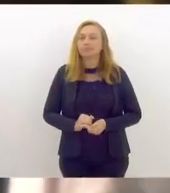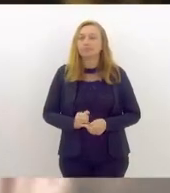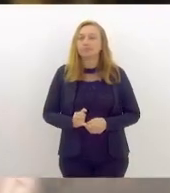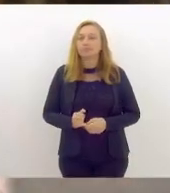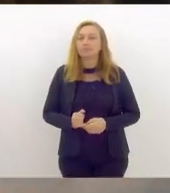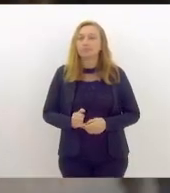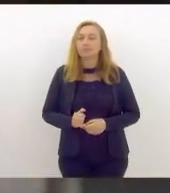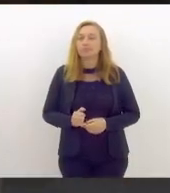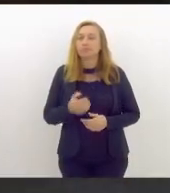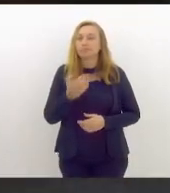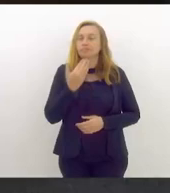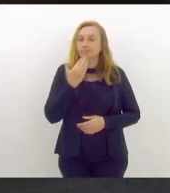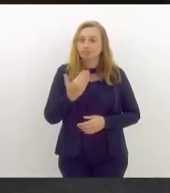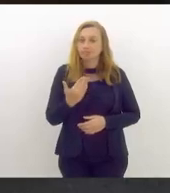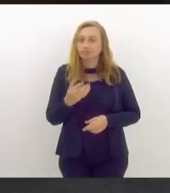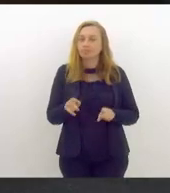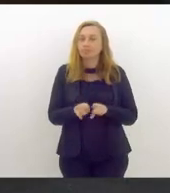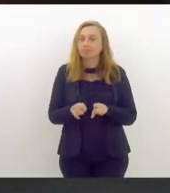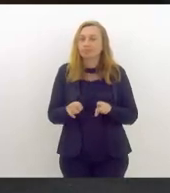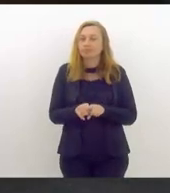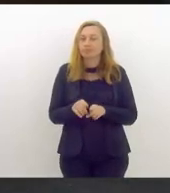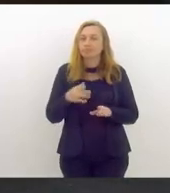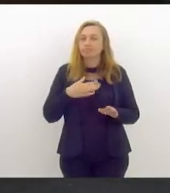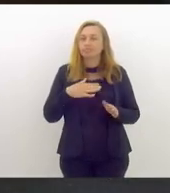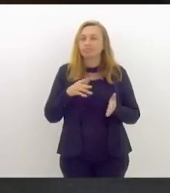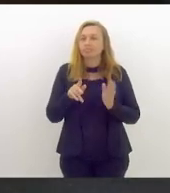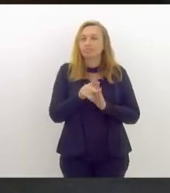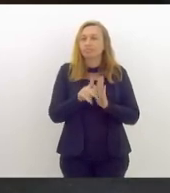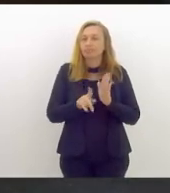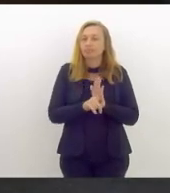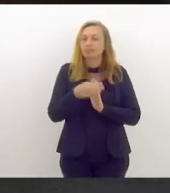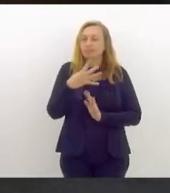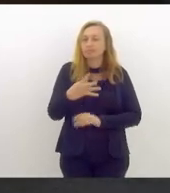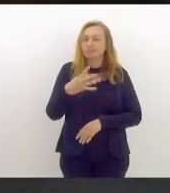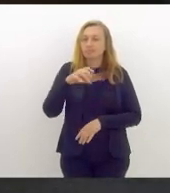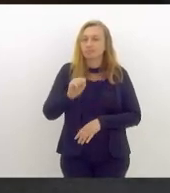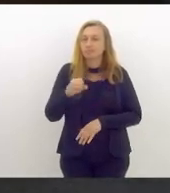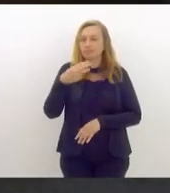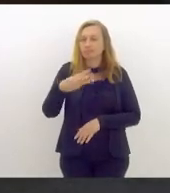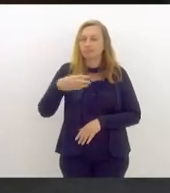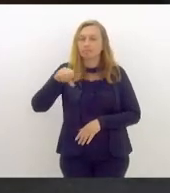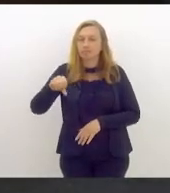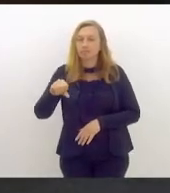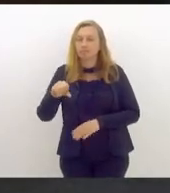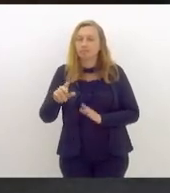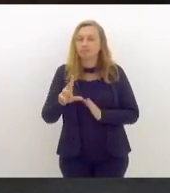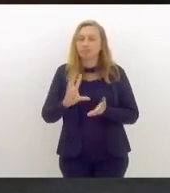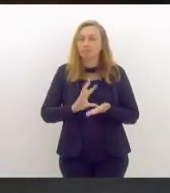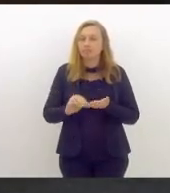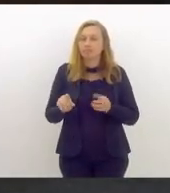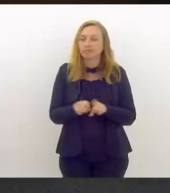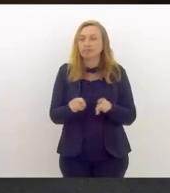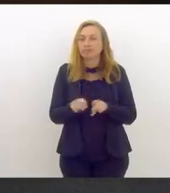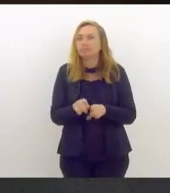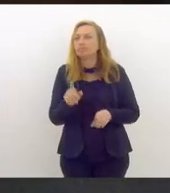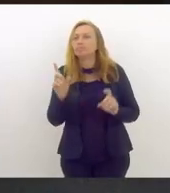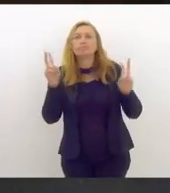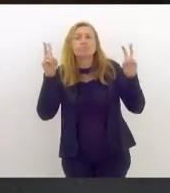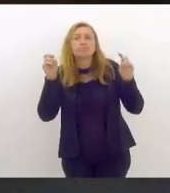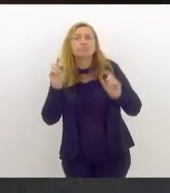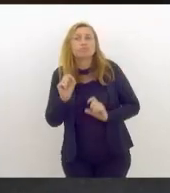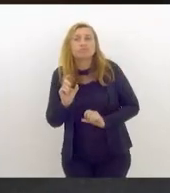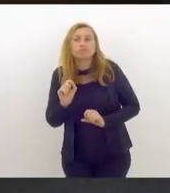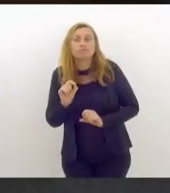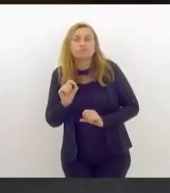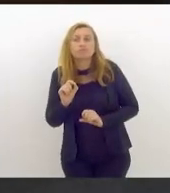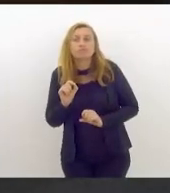Eu também queria pedir aí para meu projeto 4839, tá? Para botar em pauta também, por gentileza. Que é? Trata de?